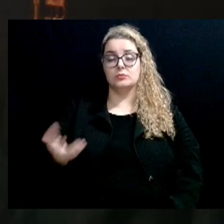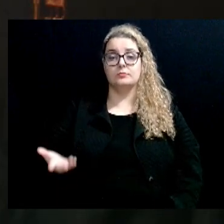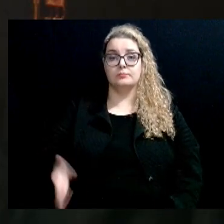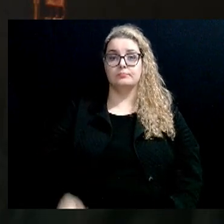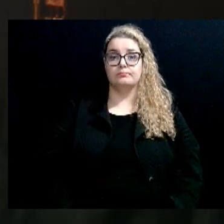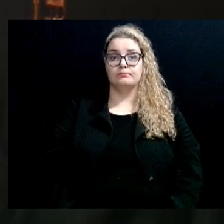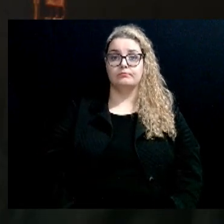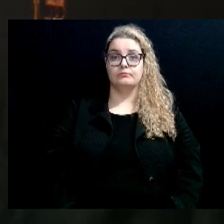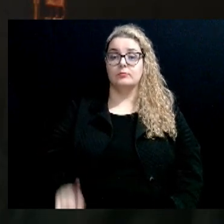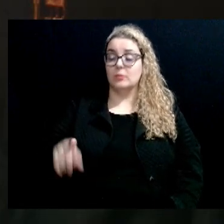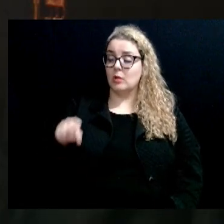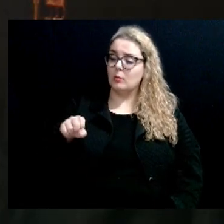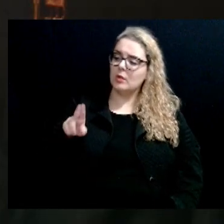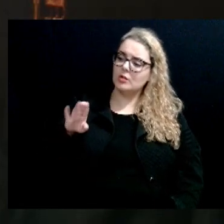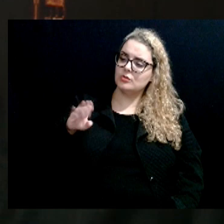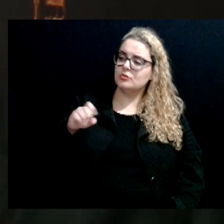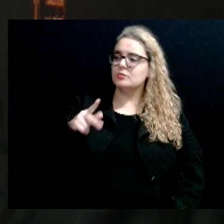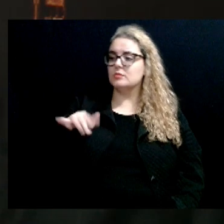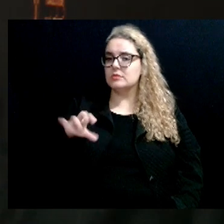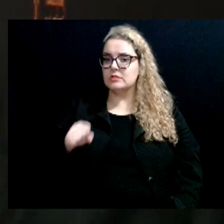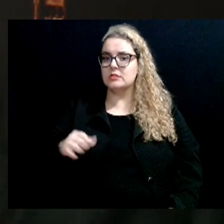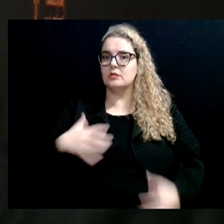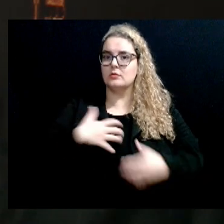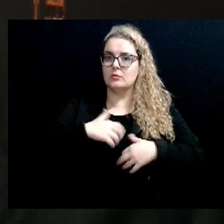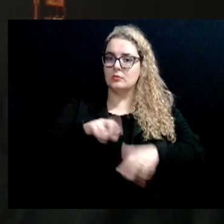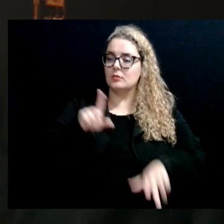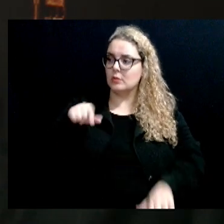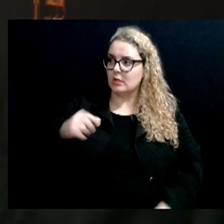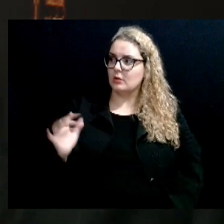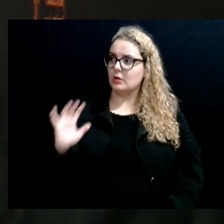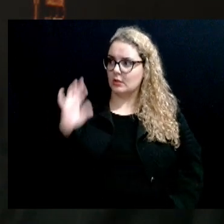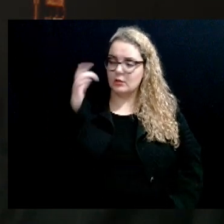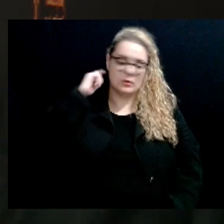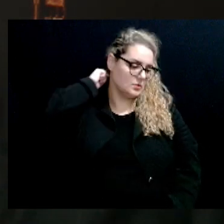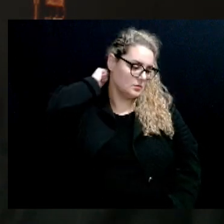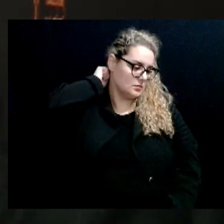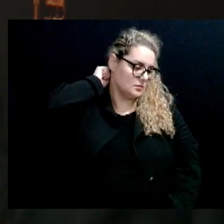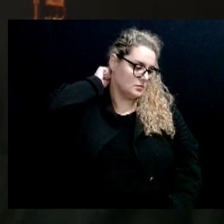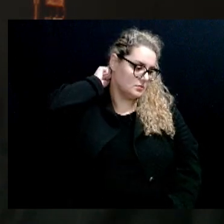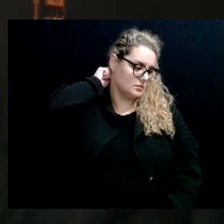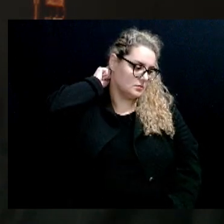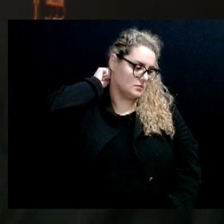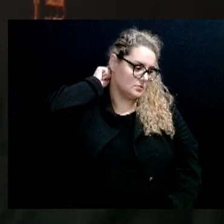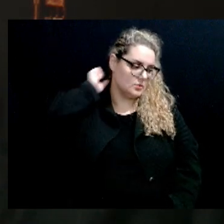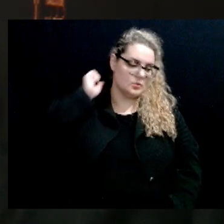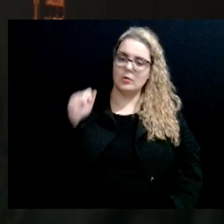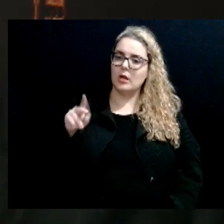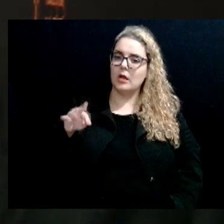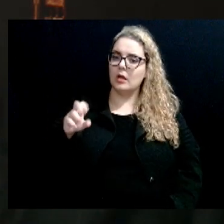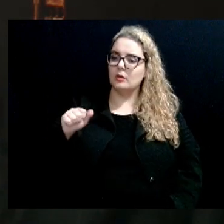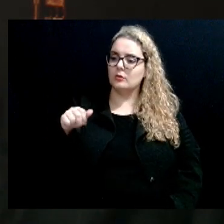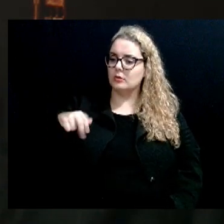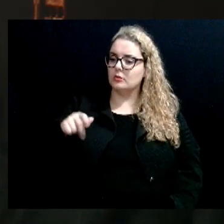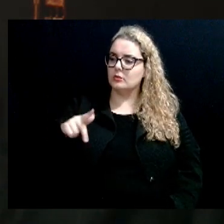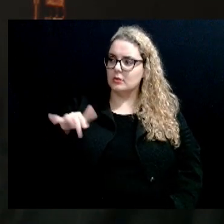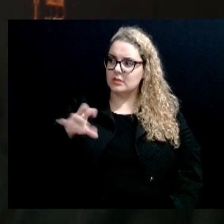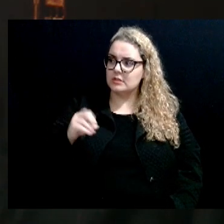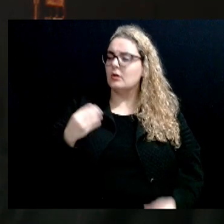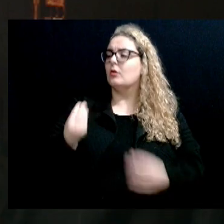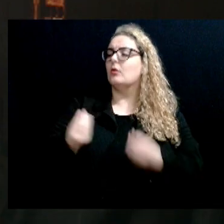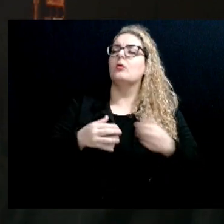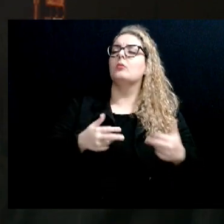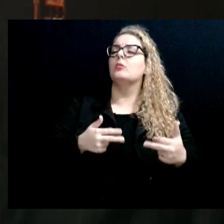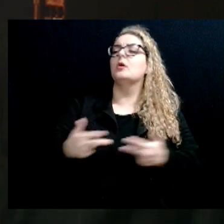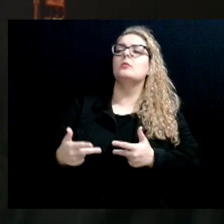submissão emocional, isso que acontece com a autoanulação, né? Como esses padrões eles vão se